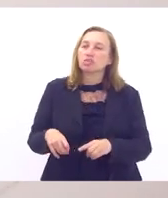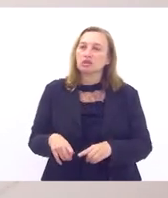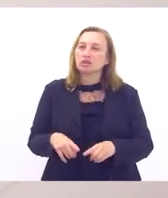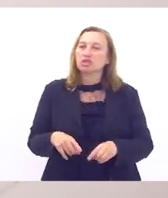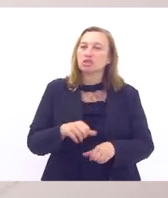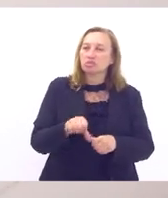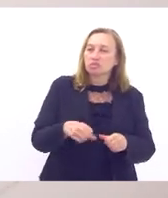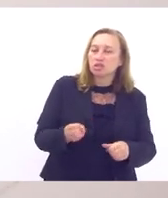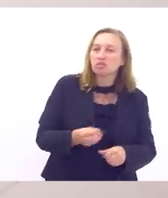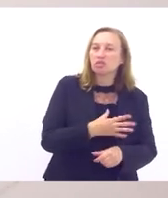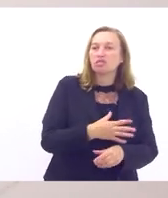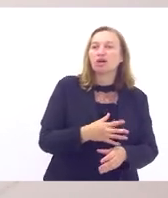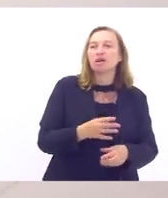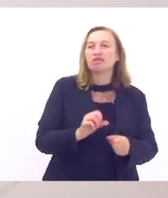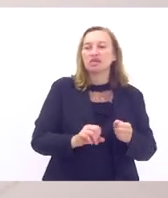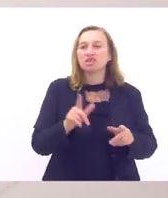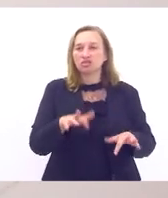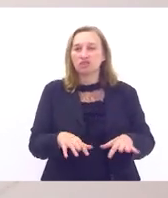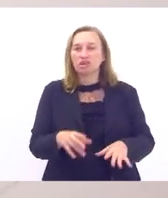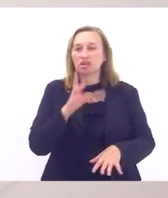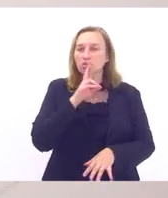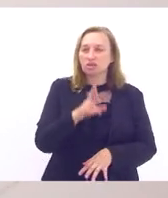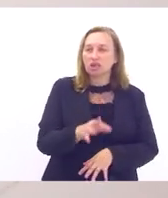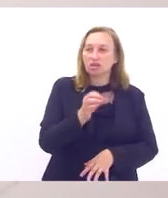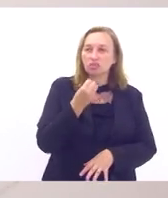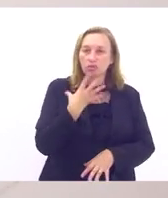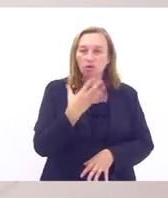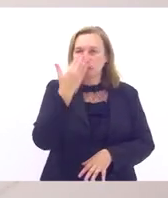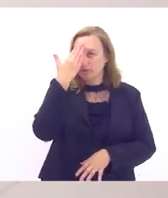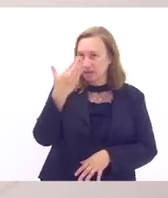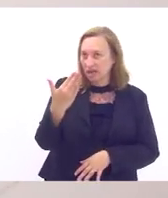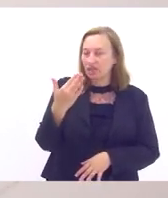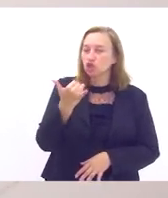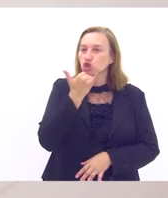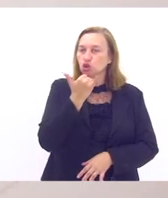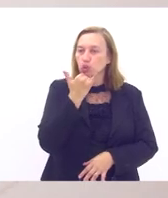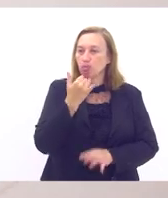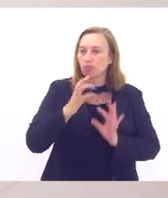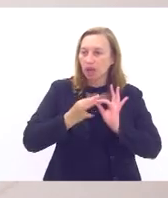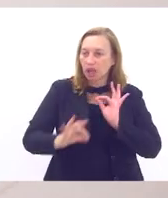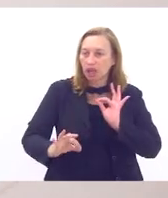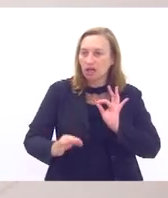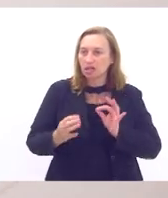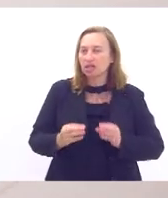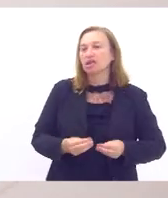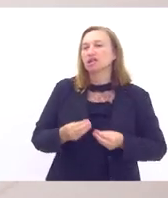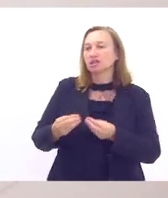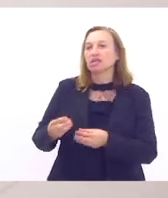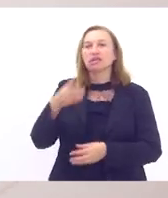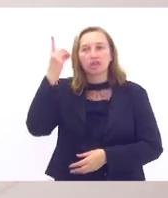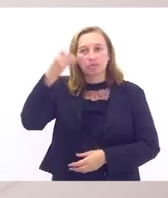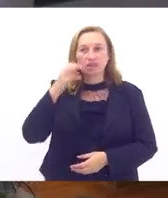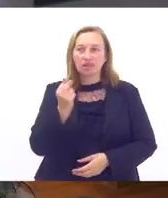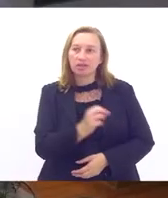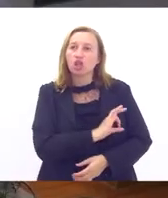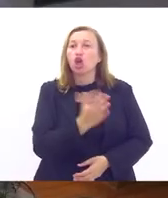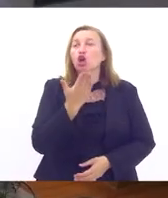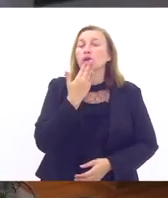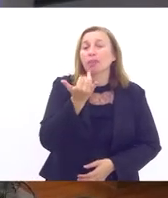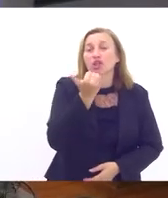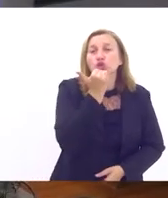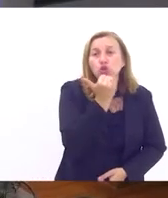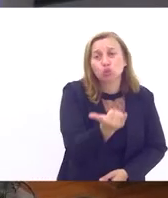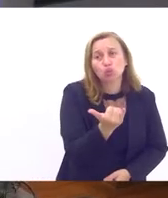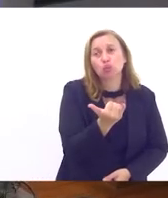inovar e fazer diferente para obter os resultados esperados. Obrigado, desculpe pelo me estender, devolvo a fala à deputada. Eu é que peço